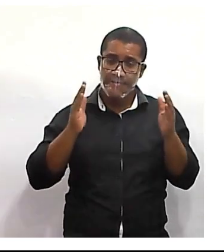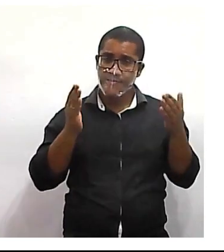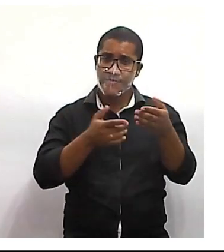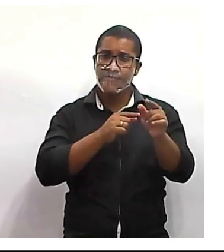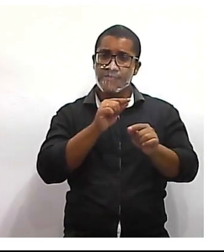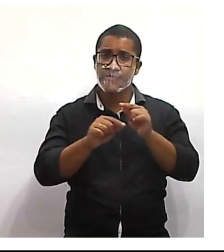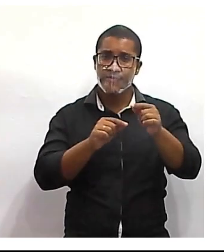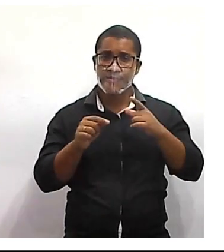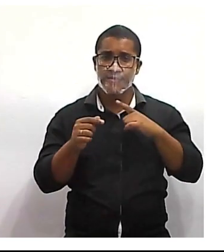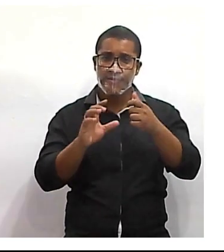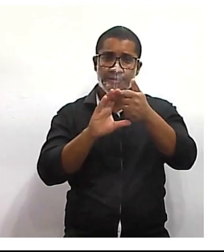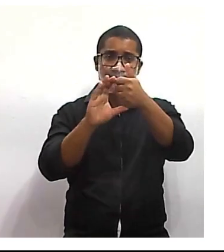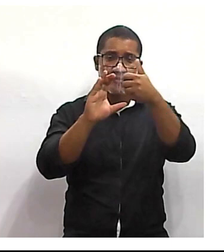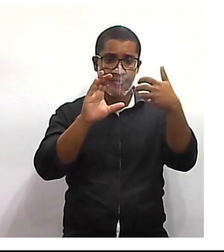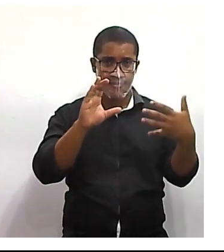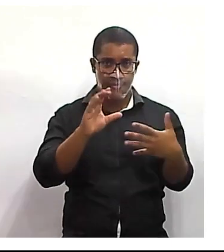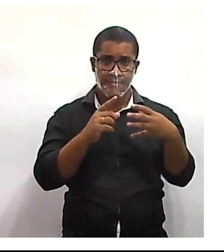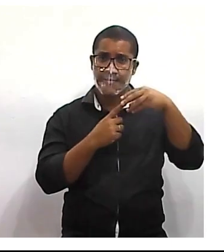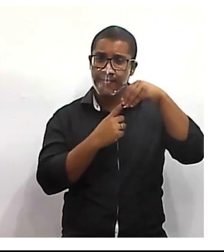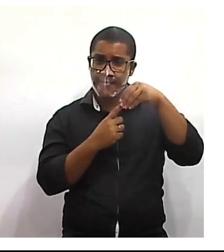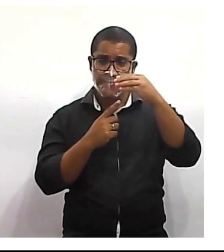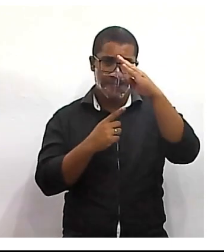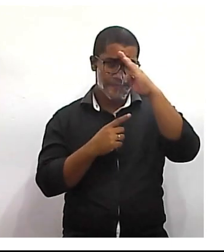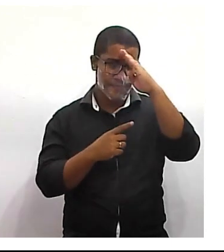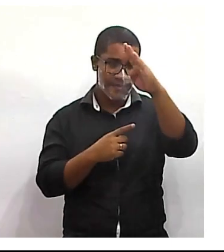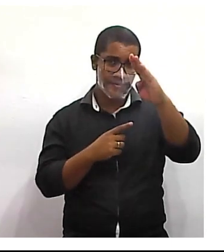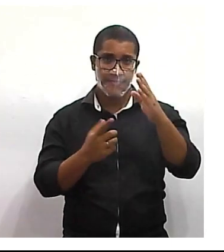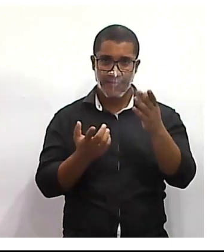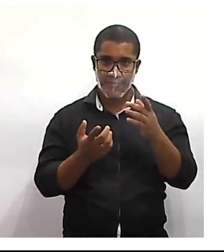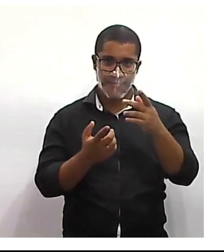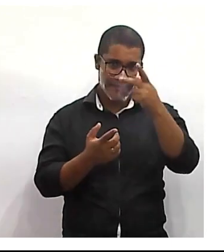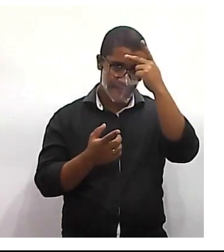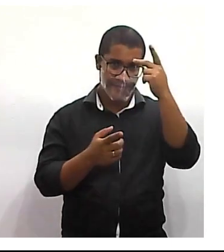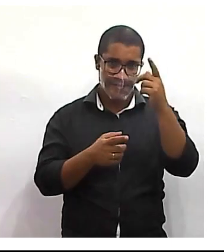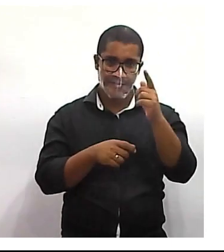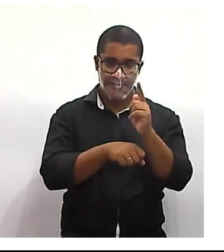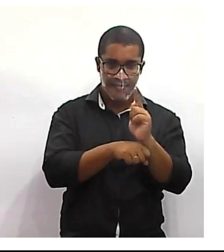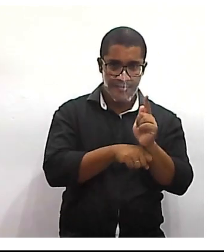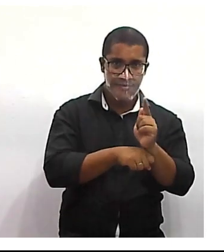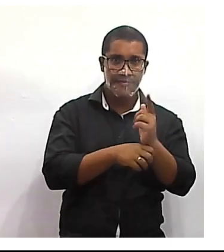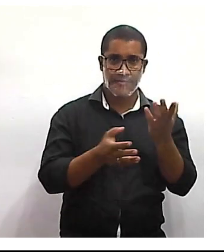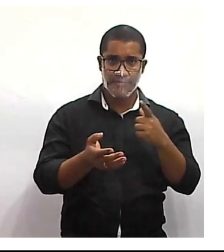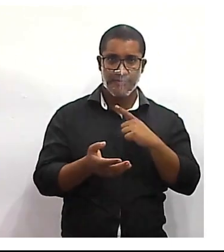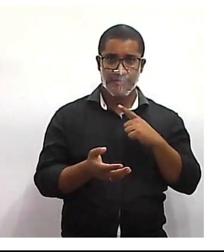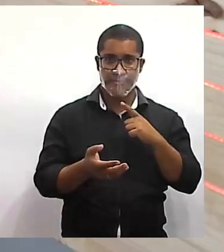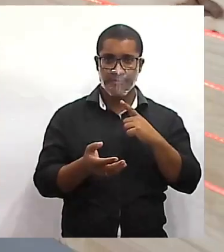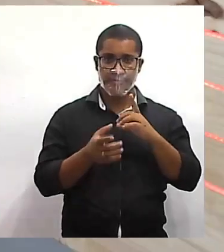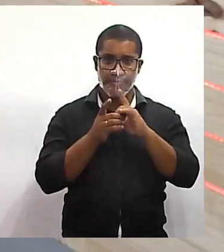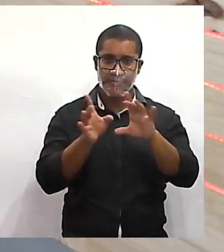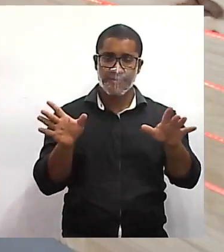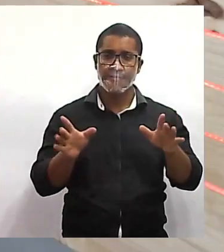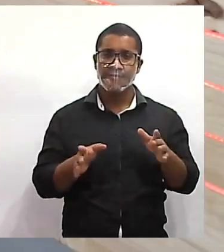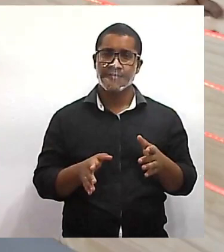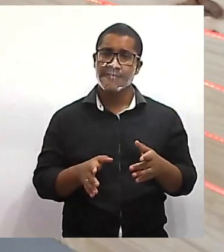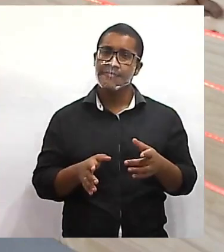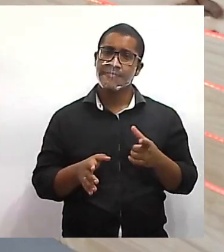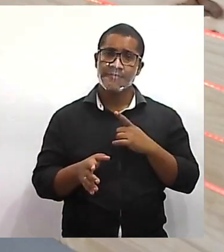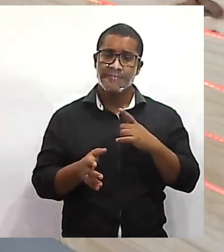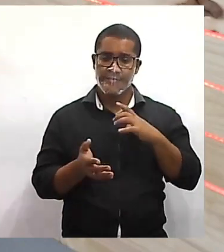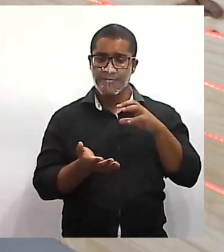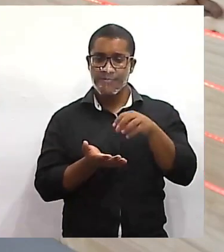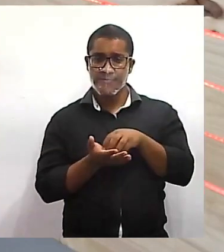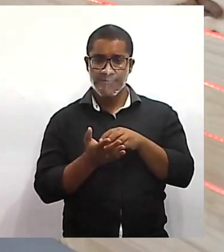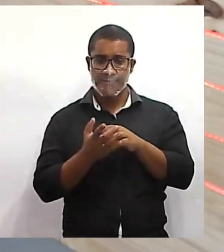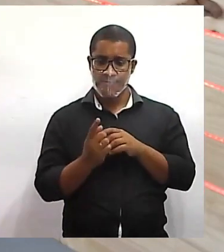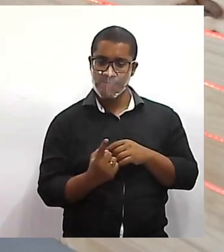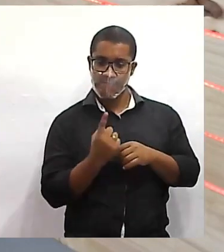dizer, a característica principal de um gestor, né? De uma gestão democrática, essa descentralização,